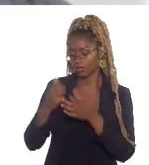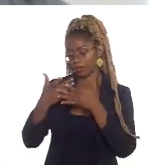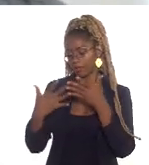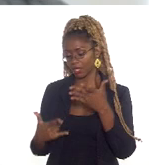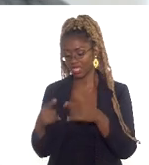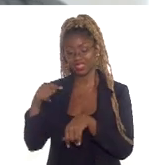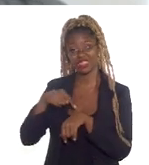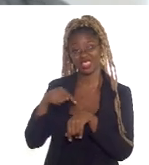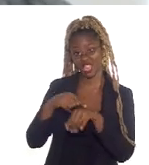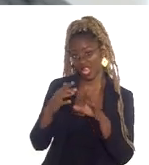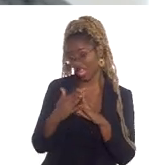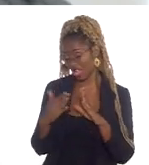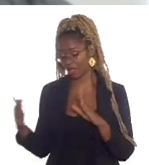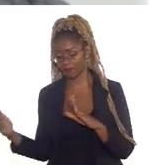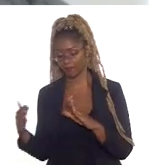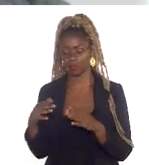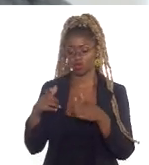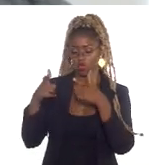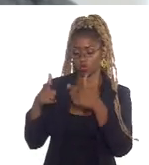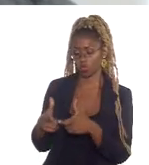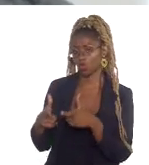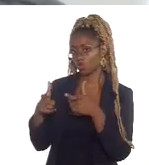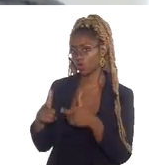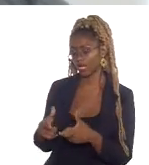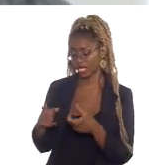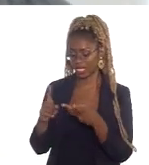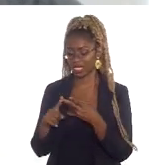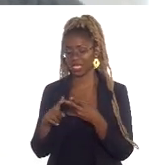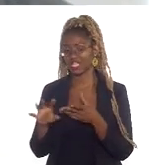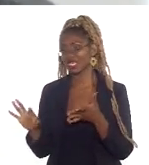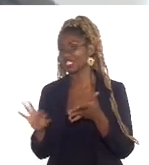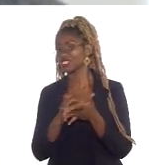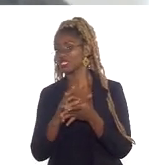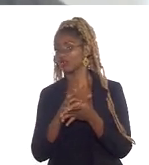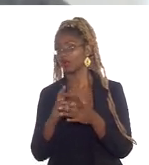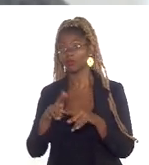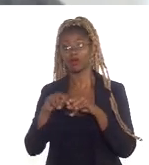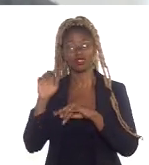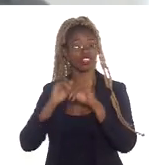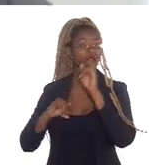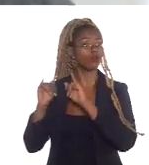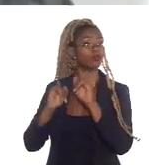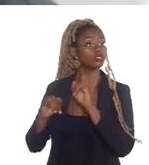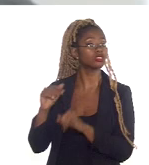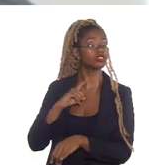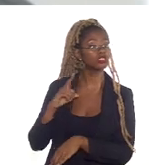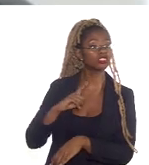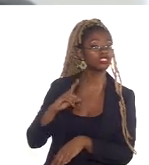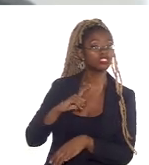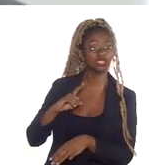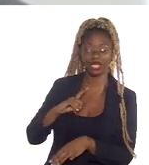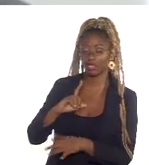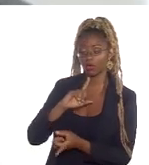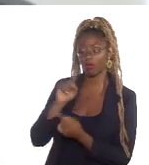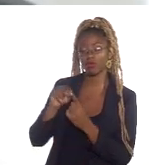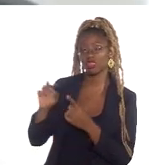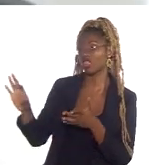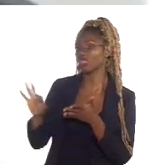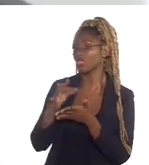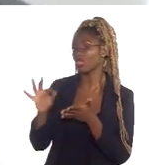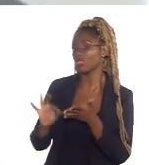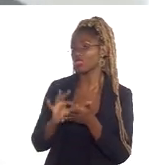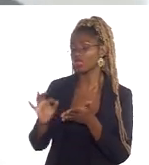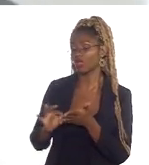tempo, especificou o campo e a rúbrica. Por quê? Os dados que nós temos são os dados globalizados das rúbricas. A